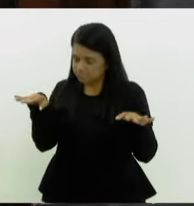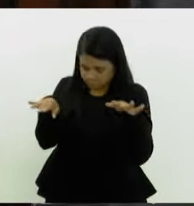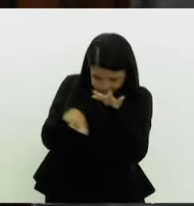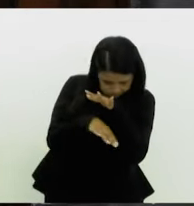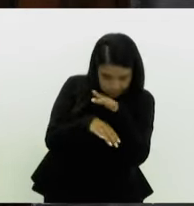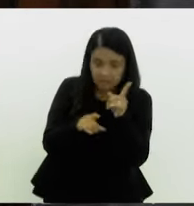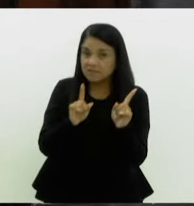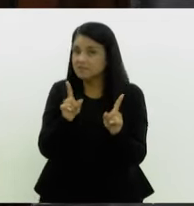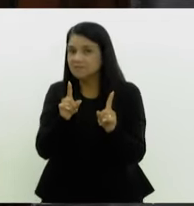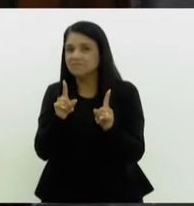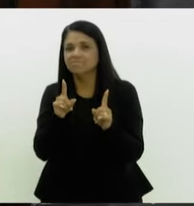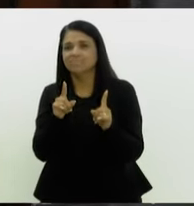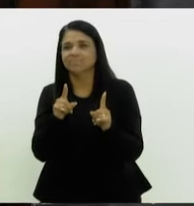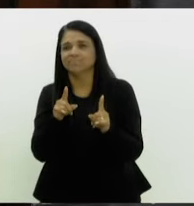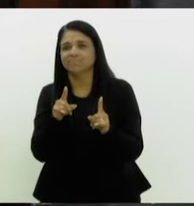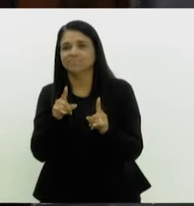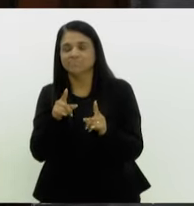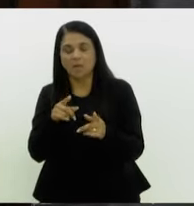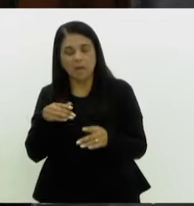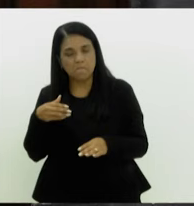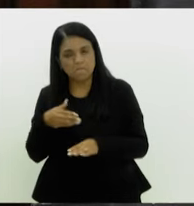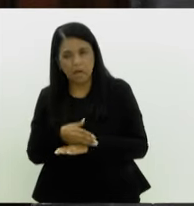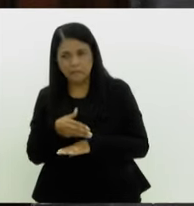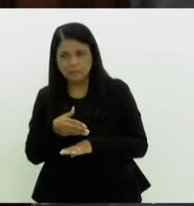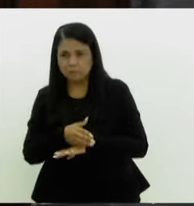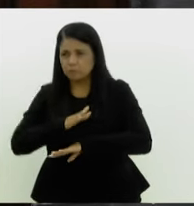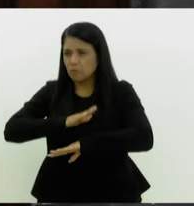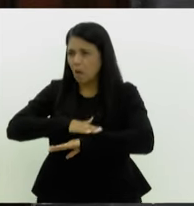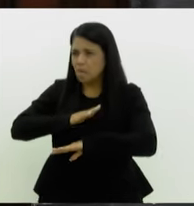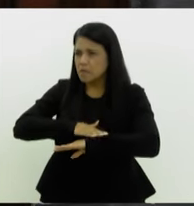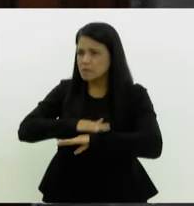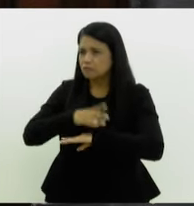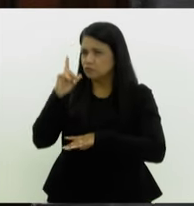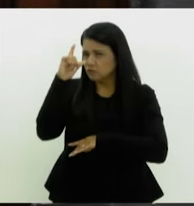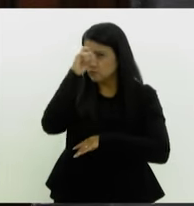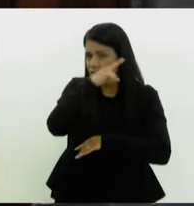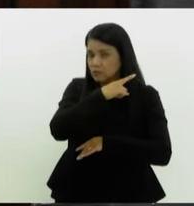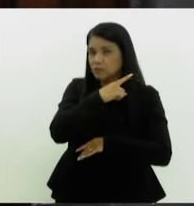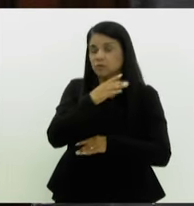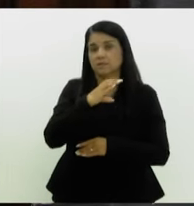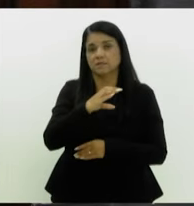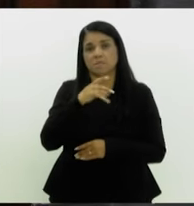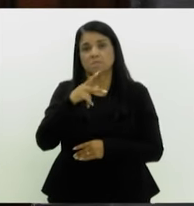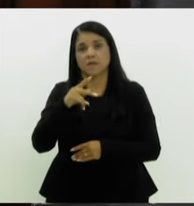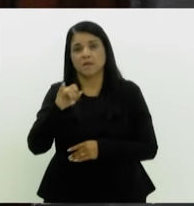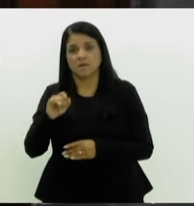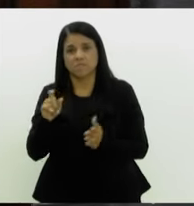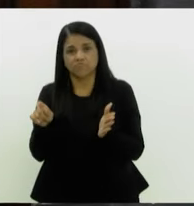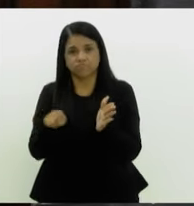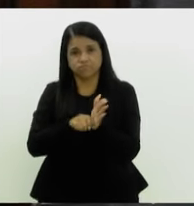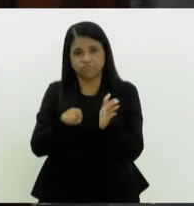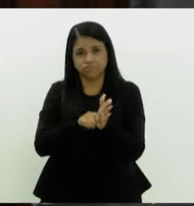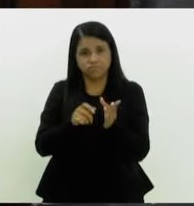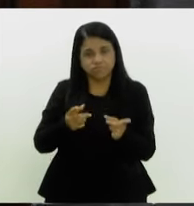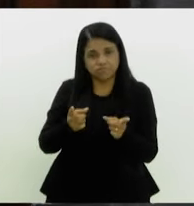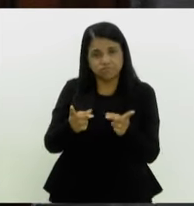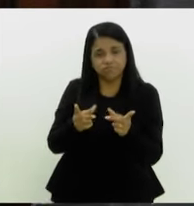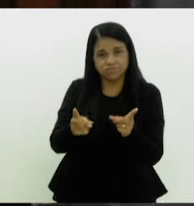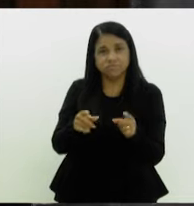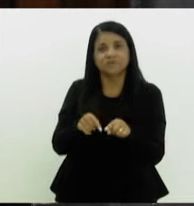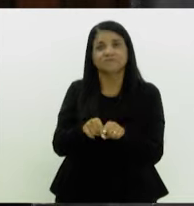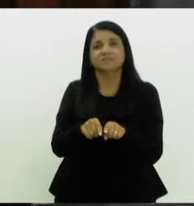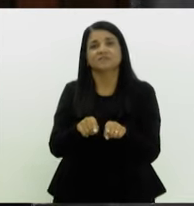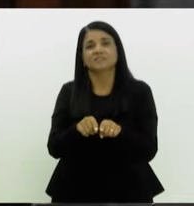participou de num momento muito duro da CPI do narcotráfico teve dedo em a em